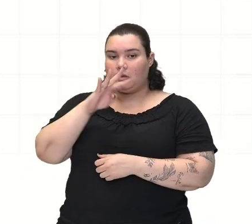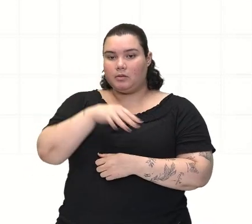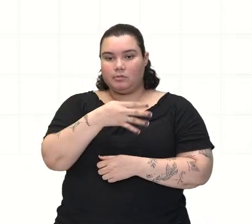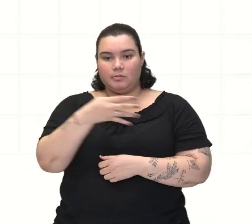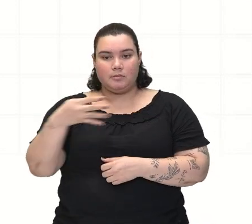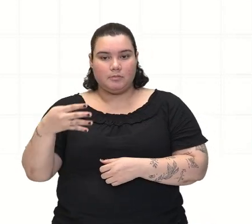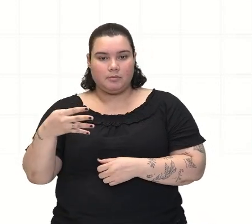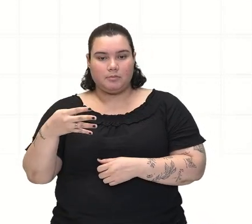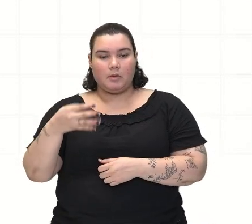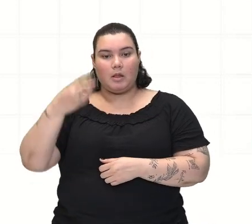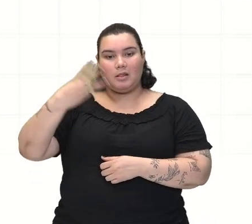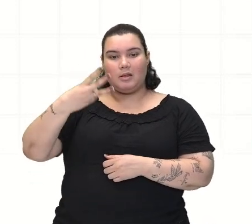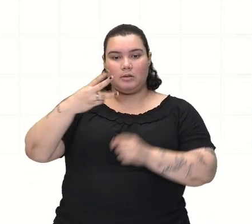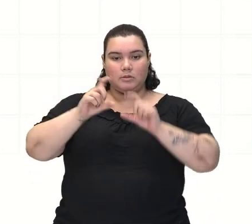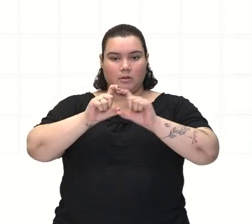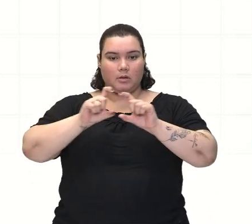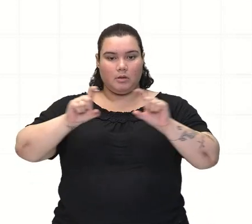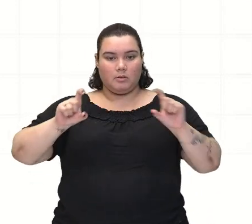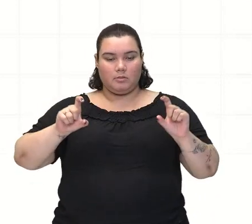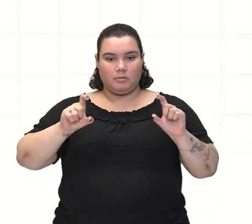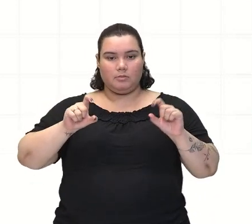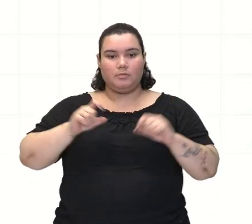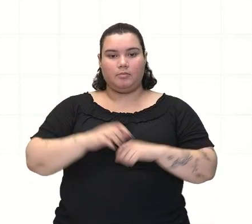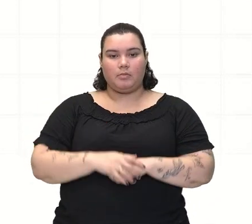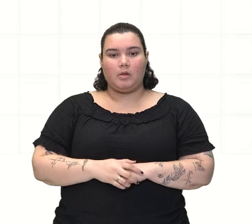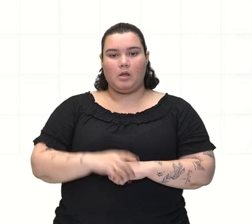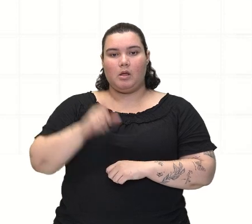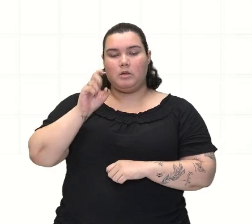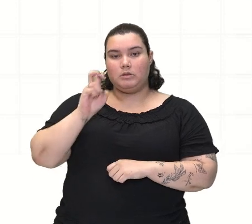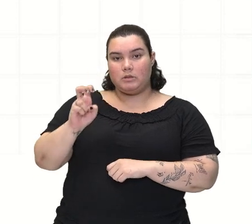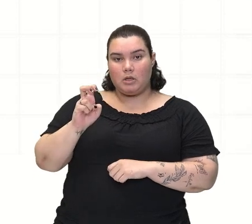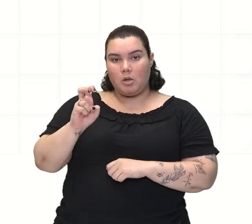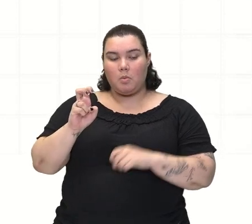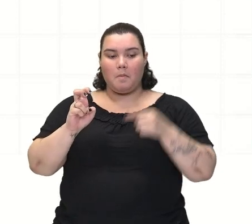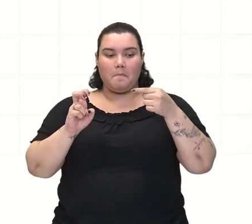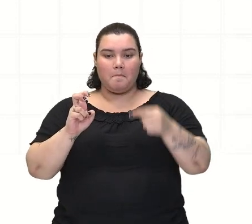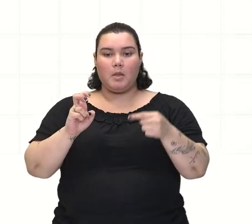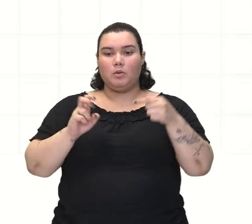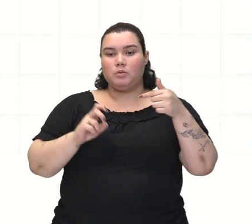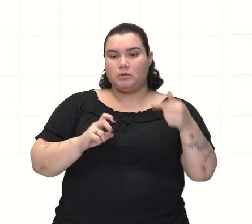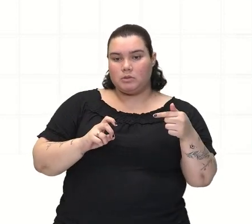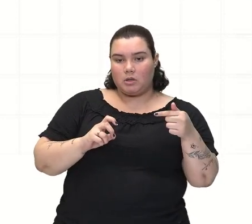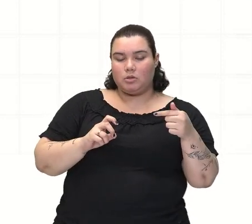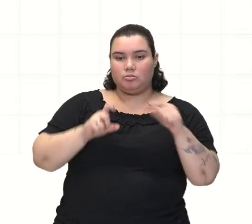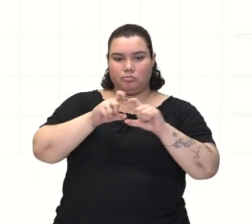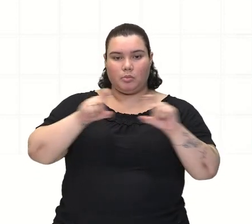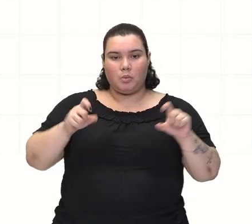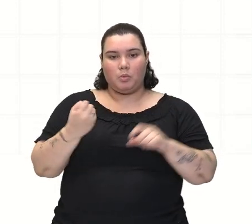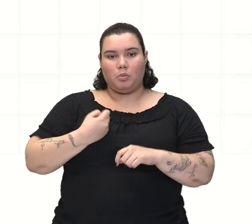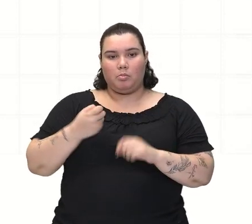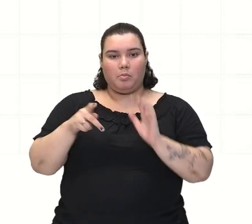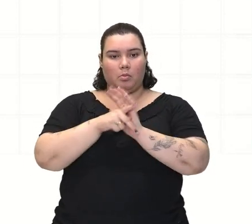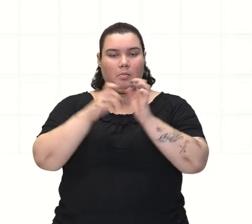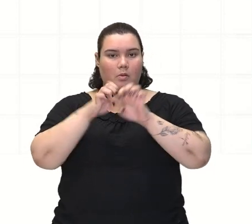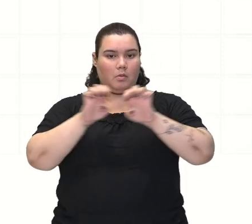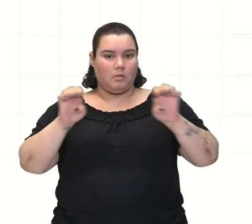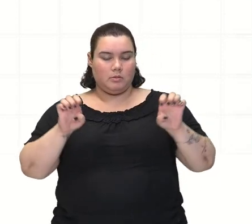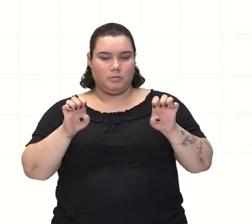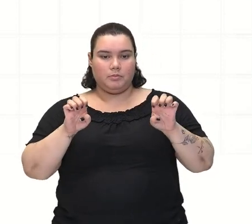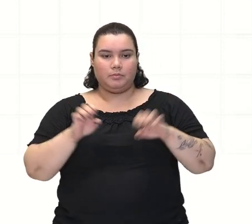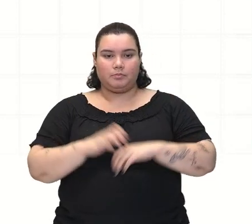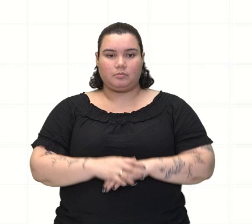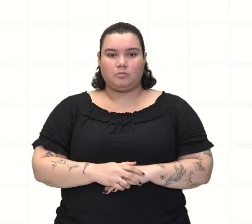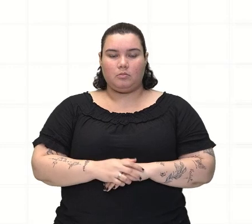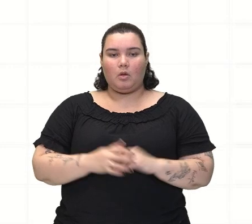na terceira linha. 5 e menos 7 seriam os resultados dessa equação. E aí